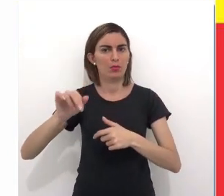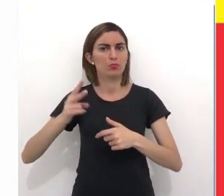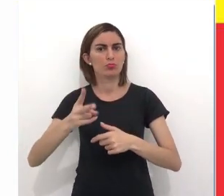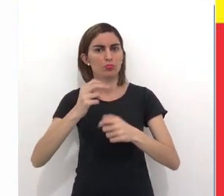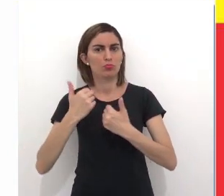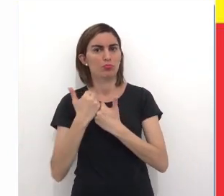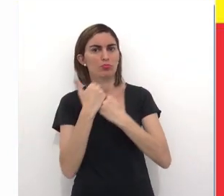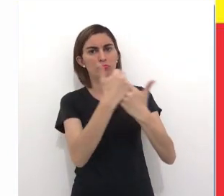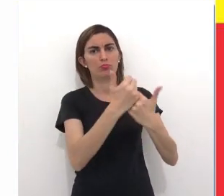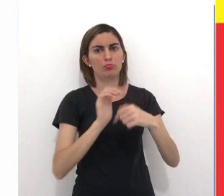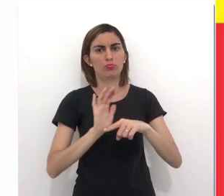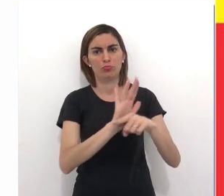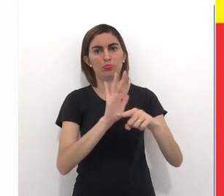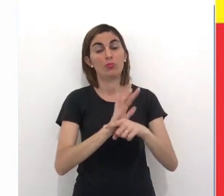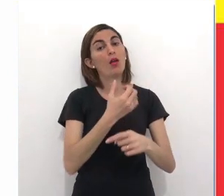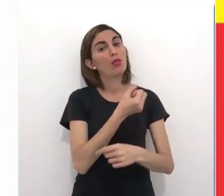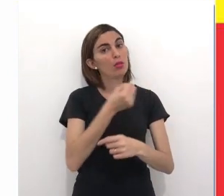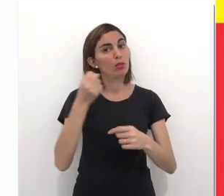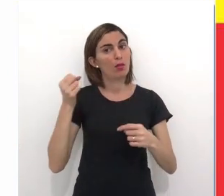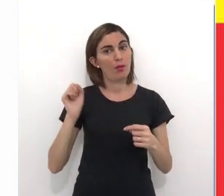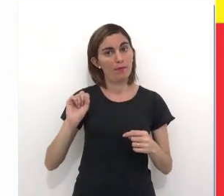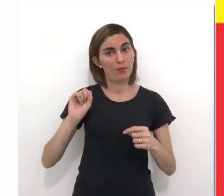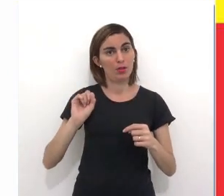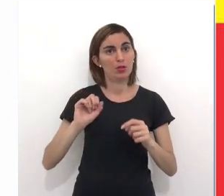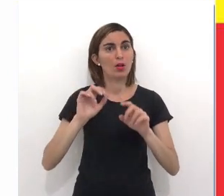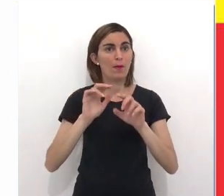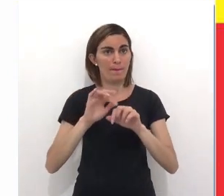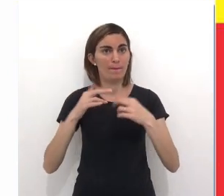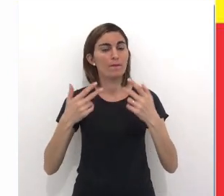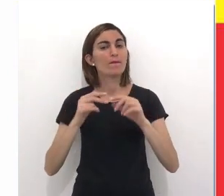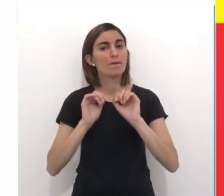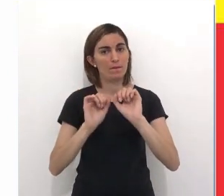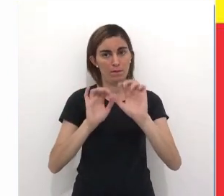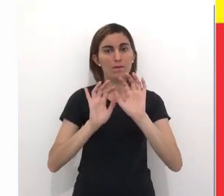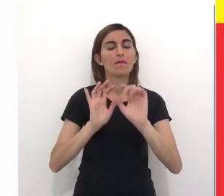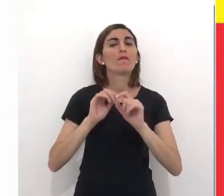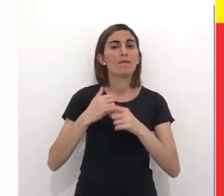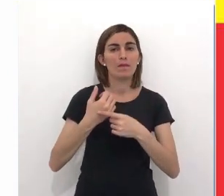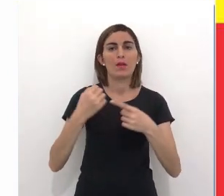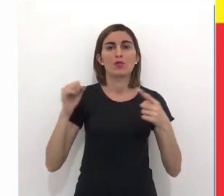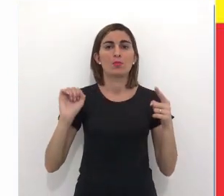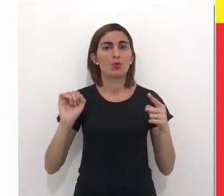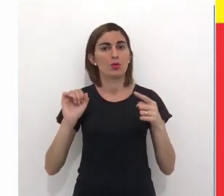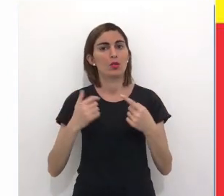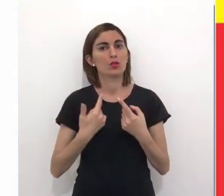II. No entanto, defendiam a restrição dos poderes